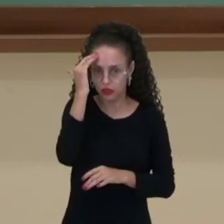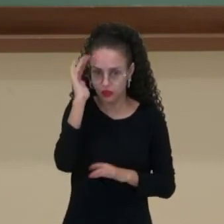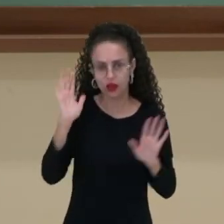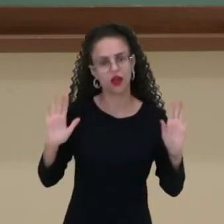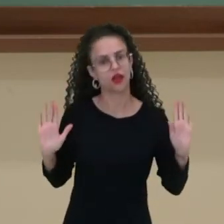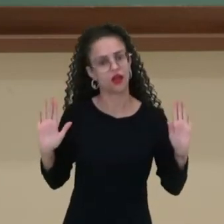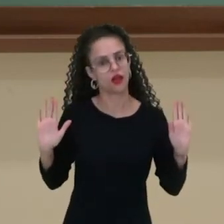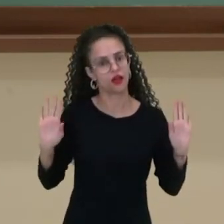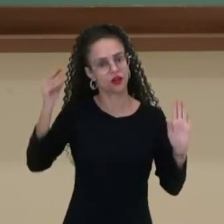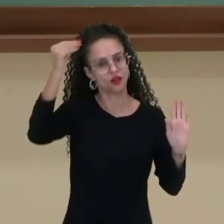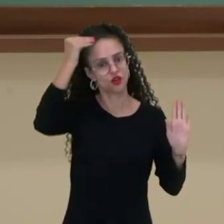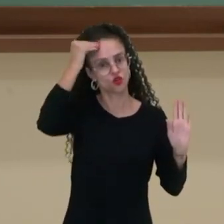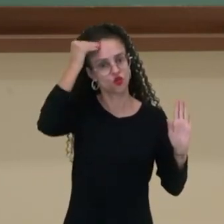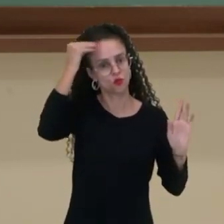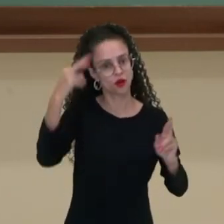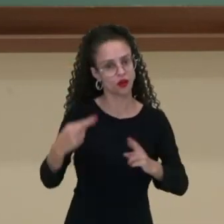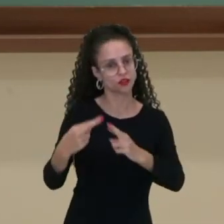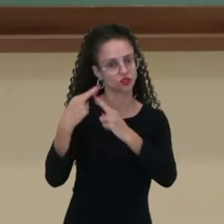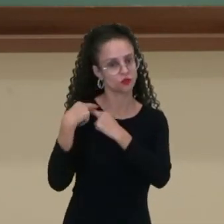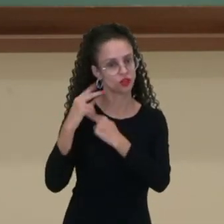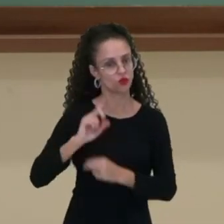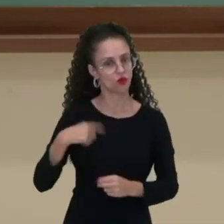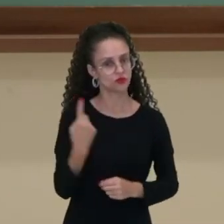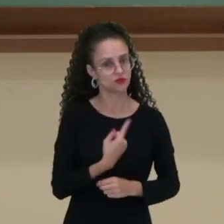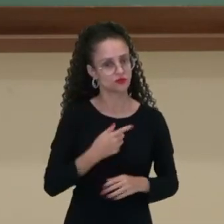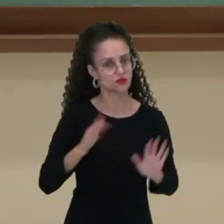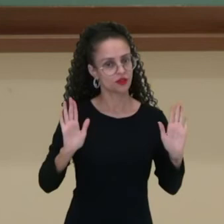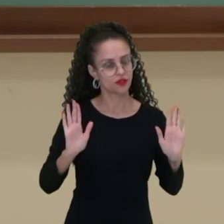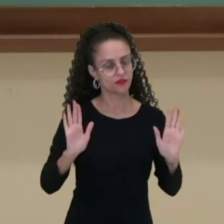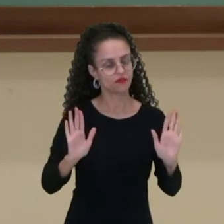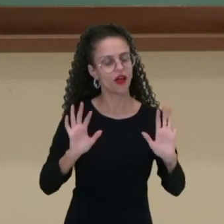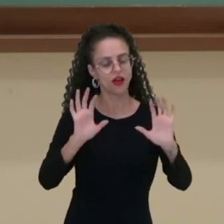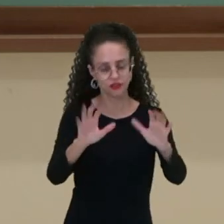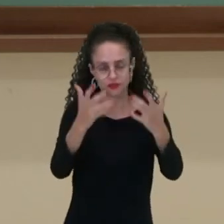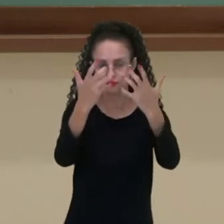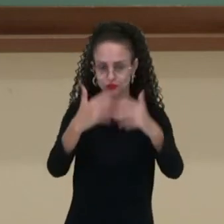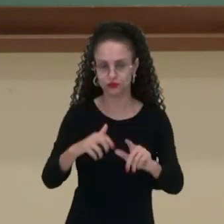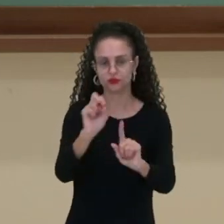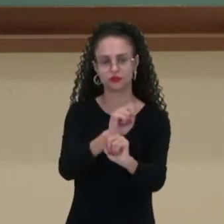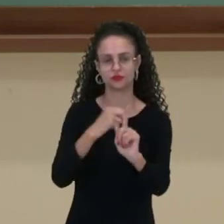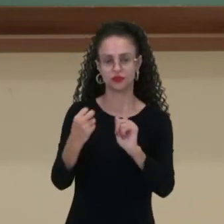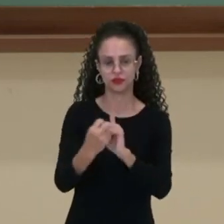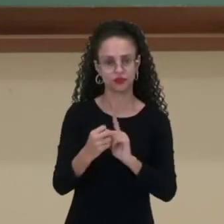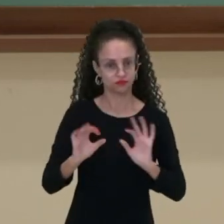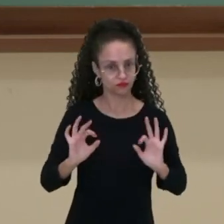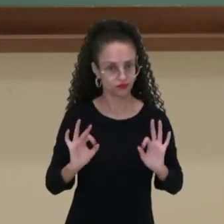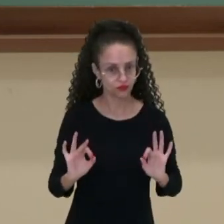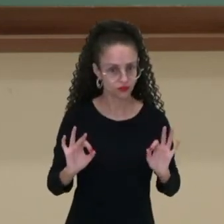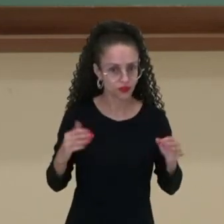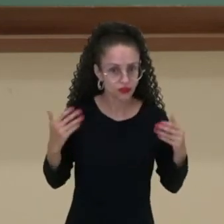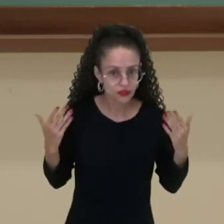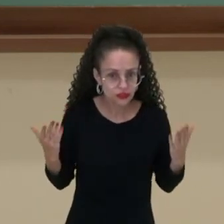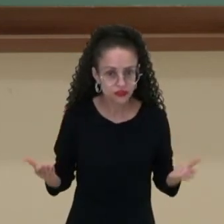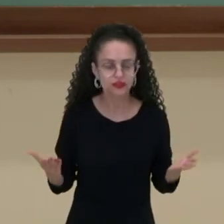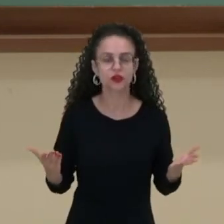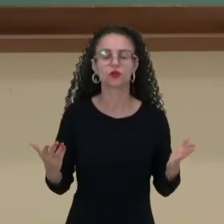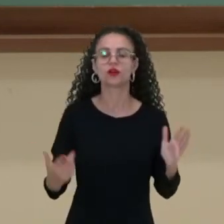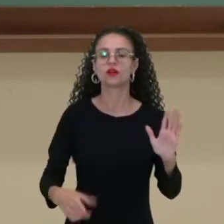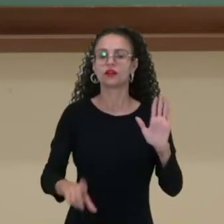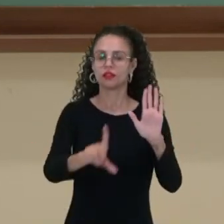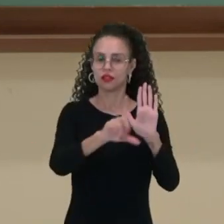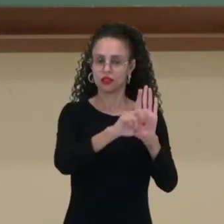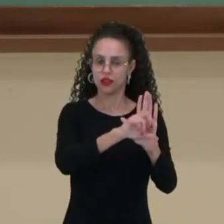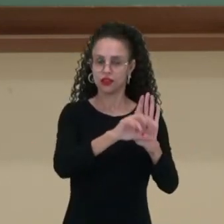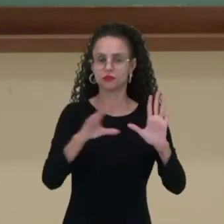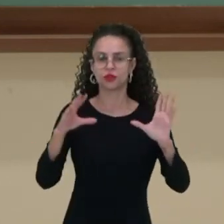a culpa, a responsabilidade é nossa. Assim funciona na sociedade, né? Então as leis estão para